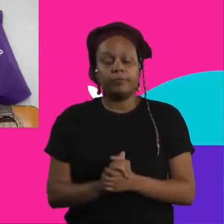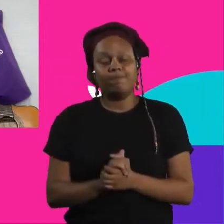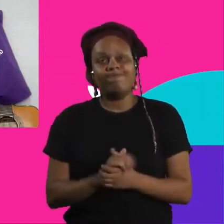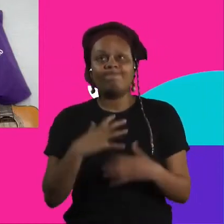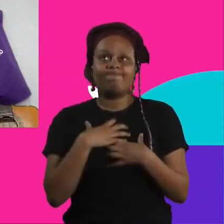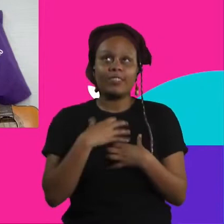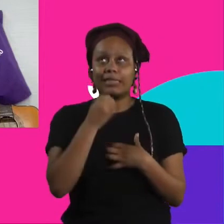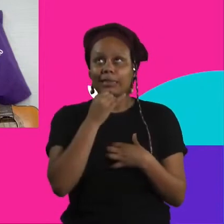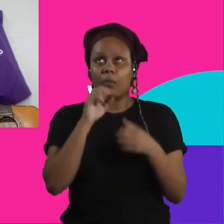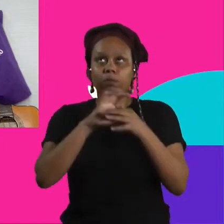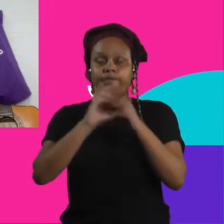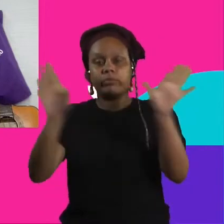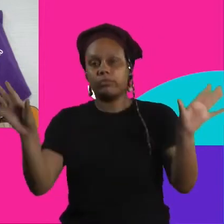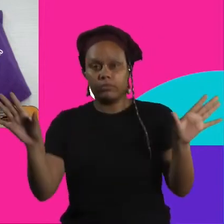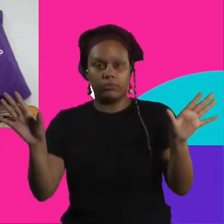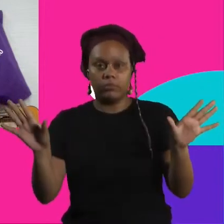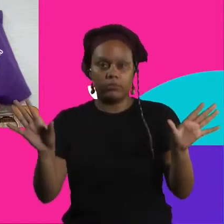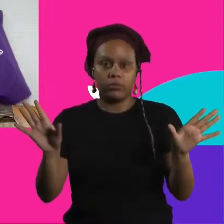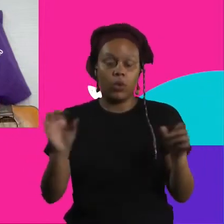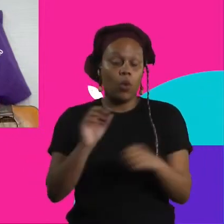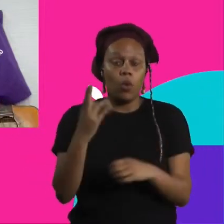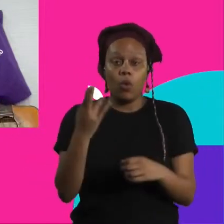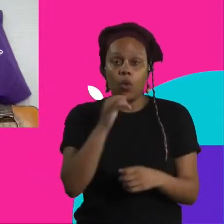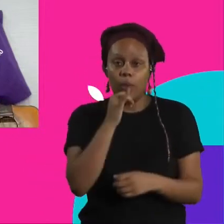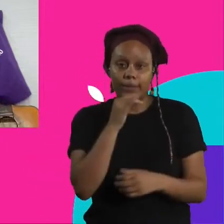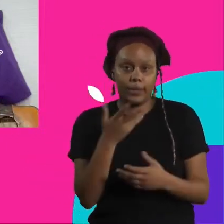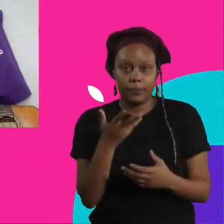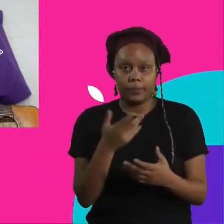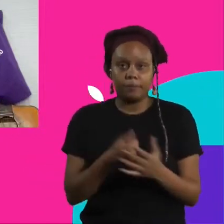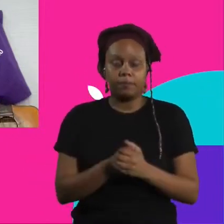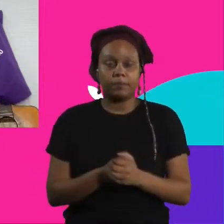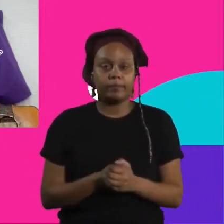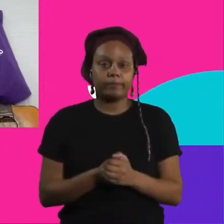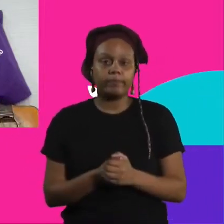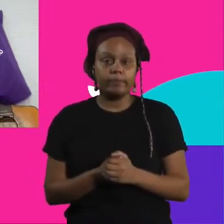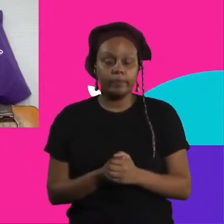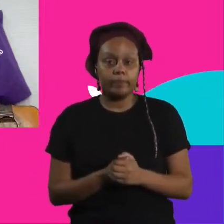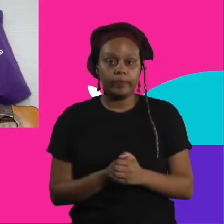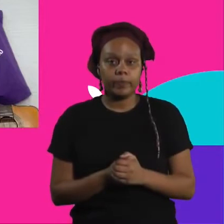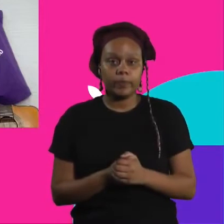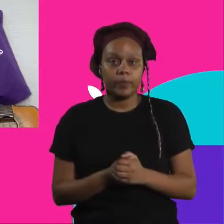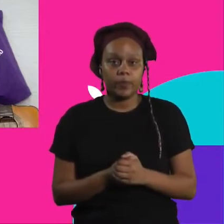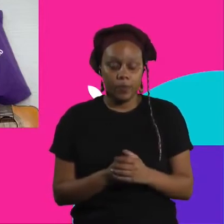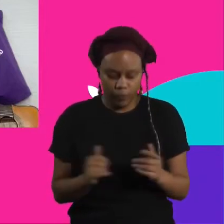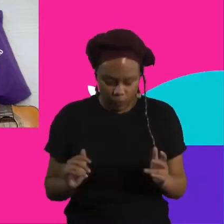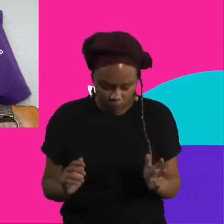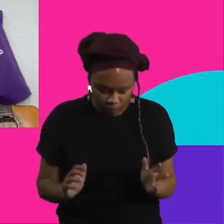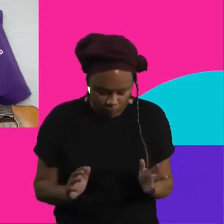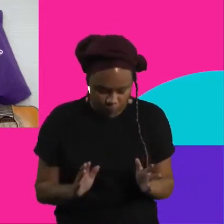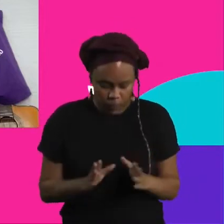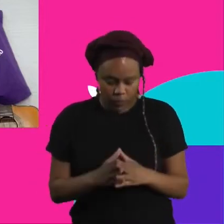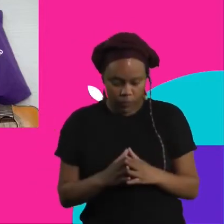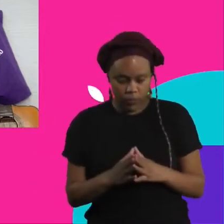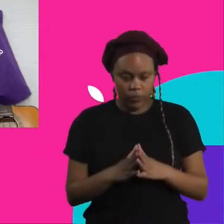forma deliberada, né? De forma realmente, vou falar até enganosa, né? Como tem acontecido. Mas, às